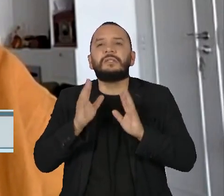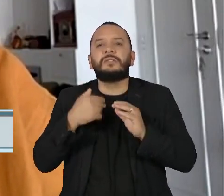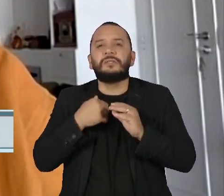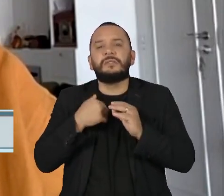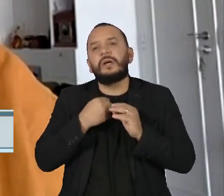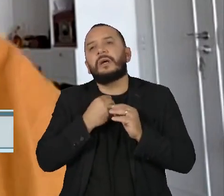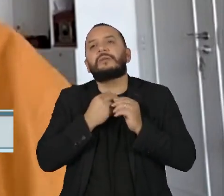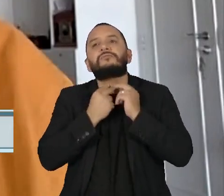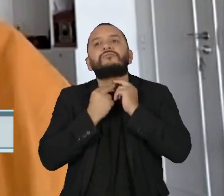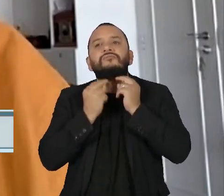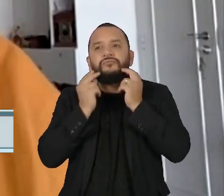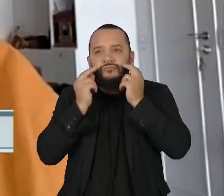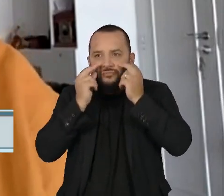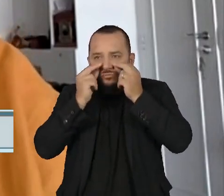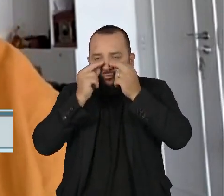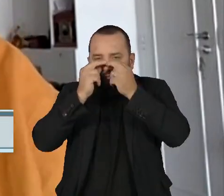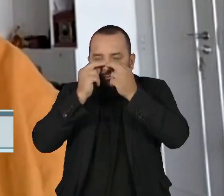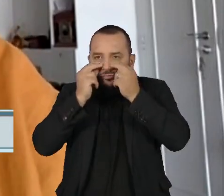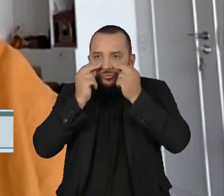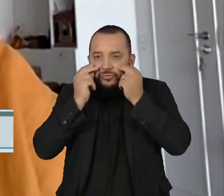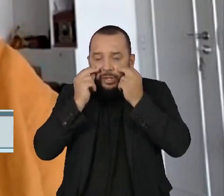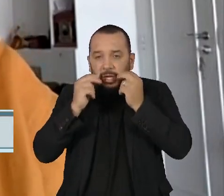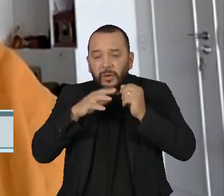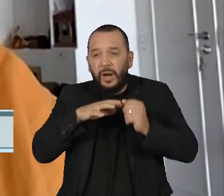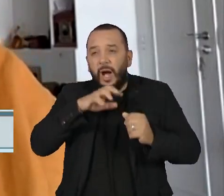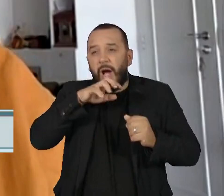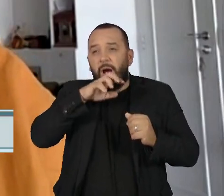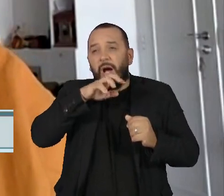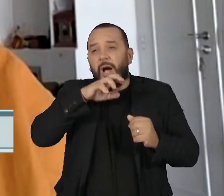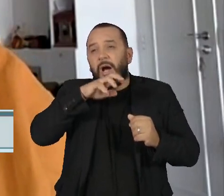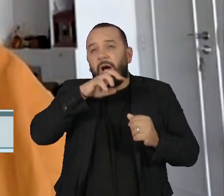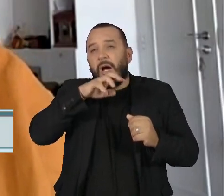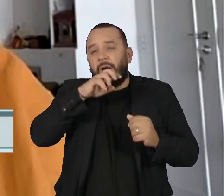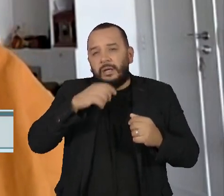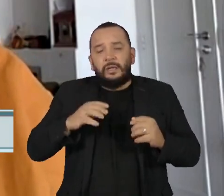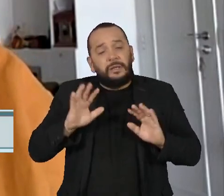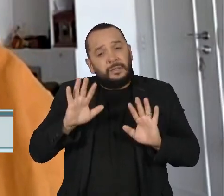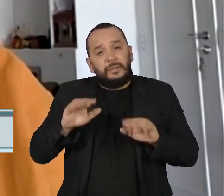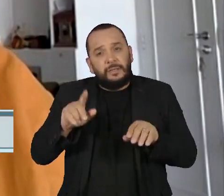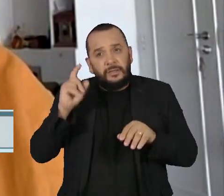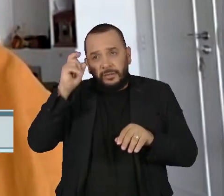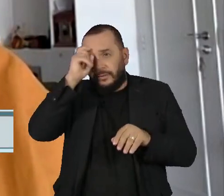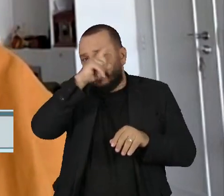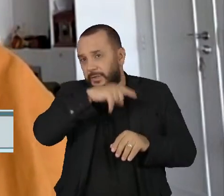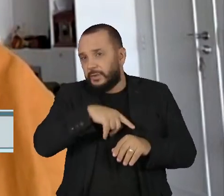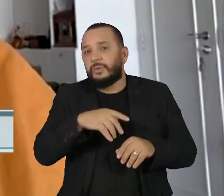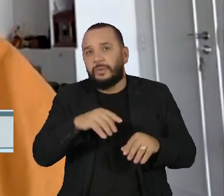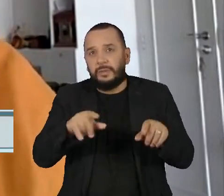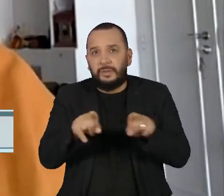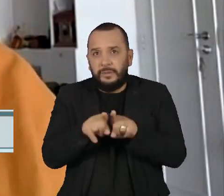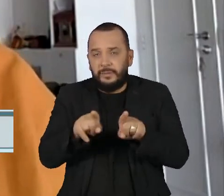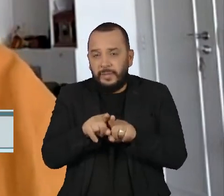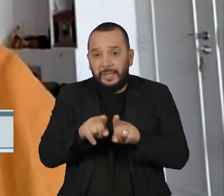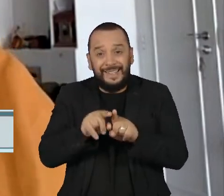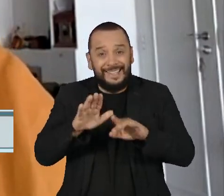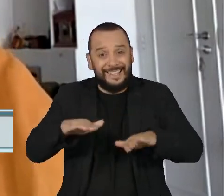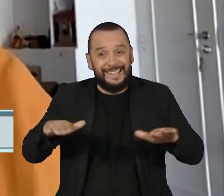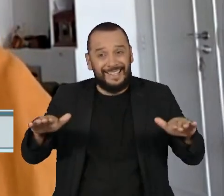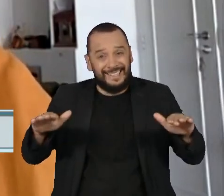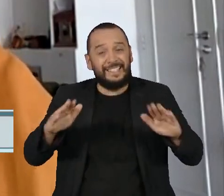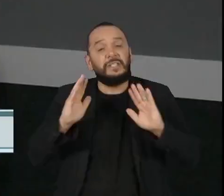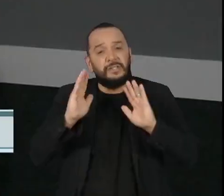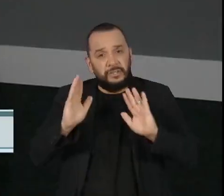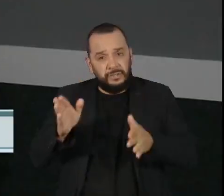aqueles caninhos de ar e começa a dar uma falta de ar grande e uma dificuldade para a troca de oxigênio. Então, a criança fica em quadros graves, os